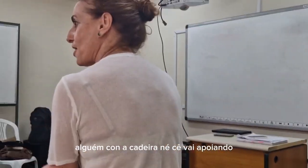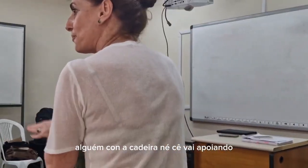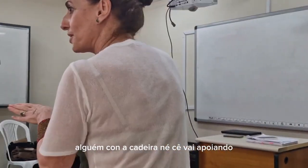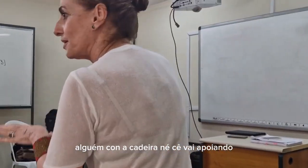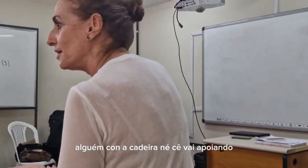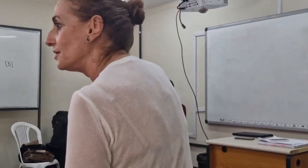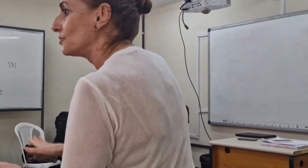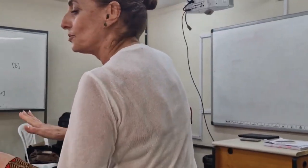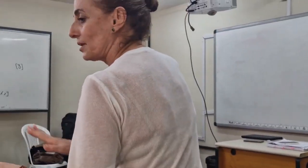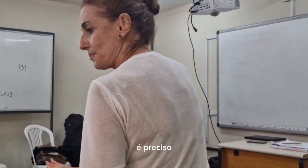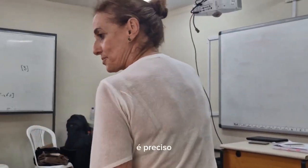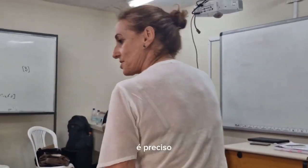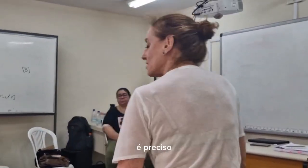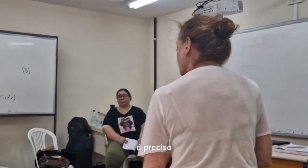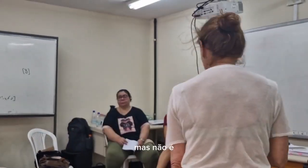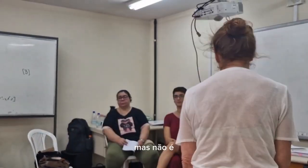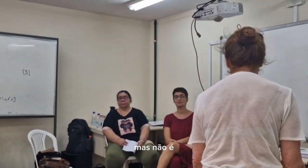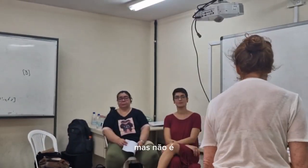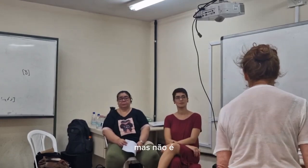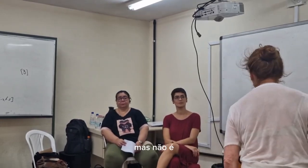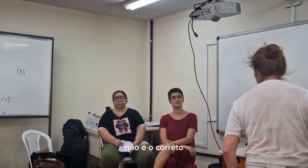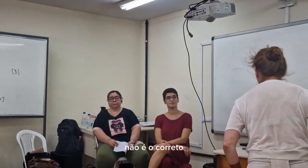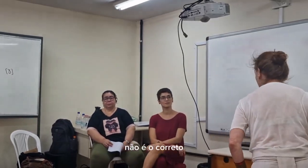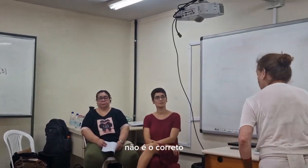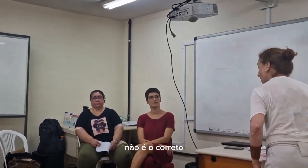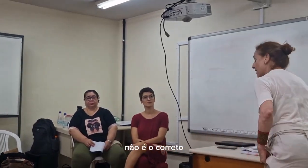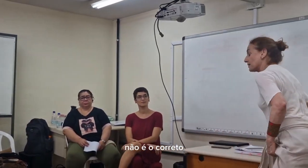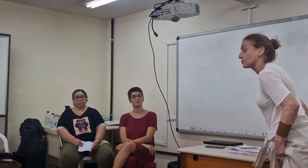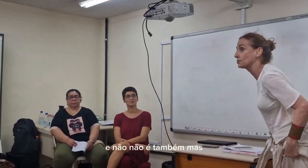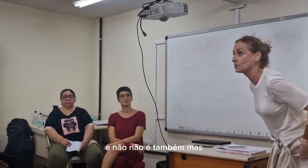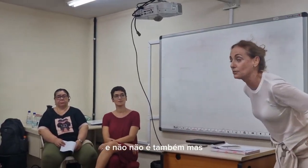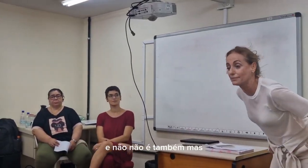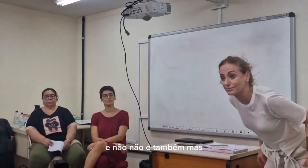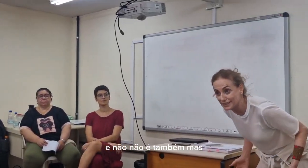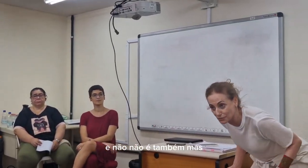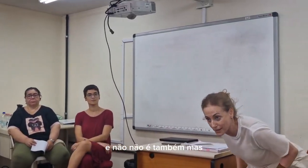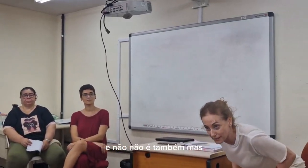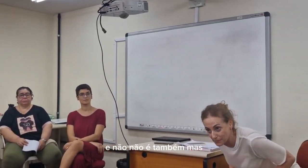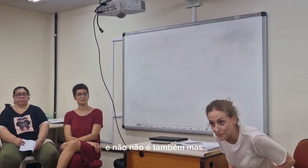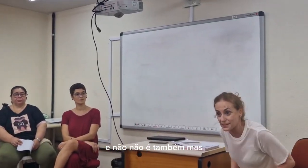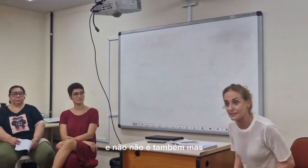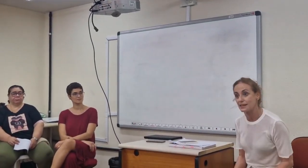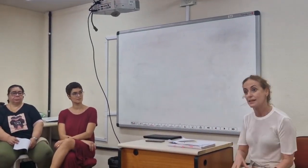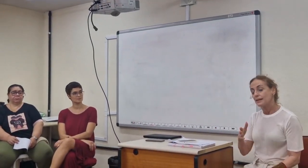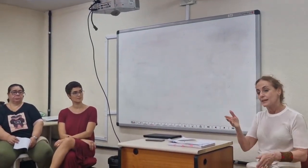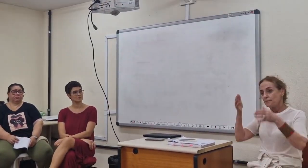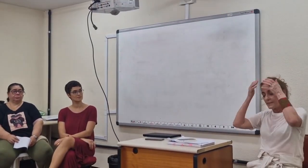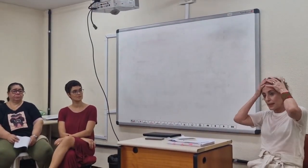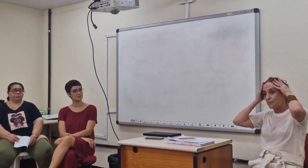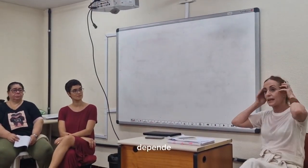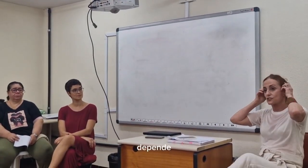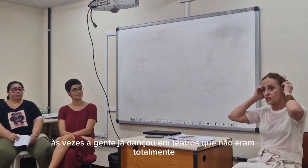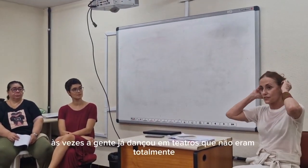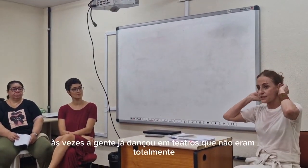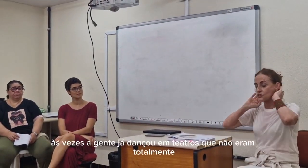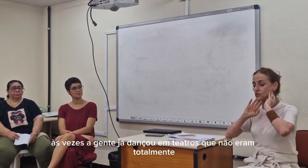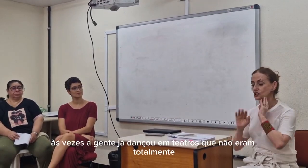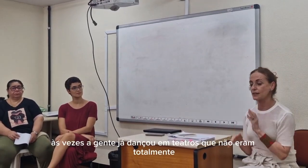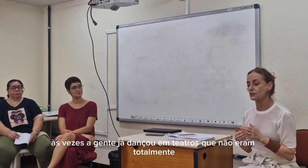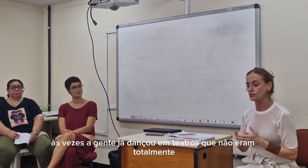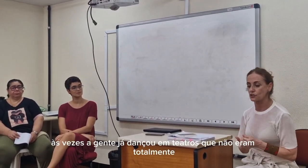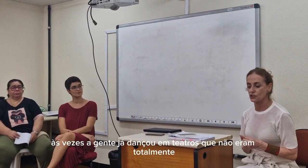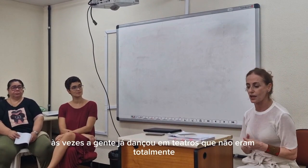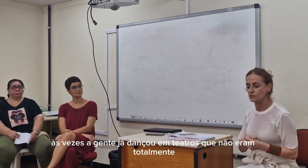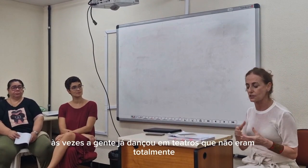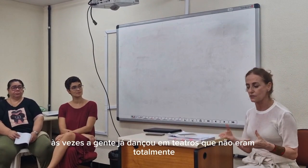alguém você vai apoiando, é possível. Mas não é o correto e não é também. Mas depende. Às vezes a